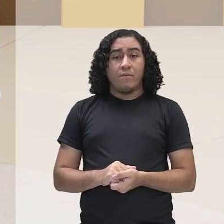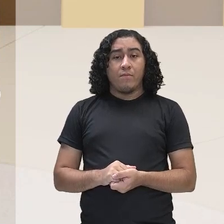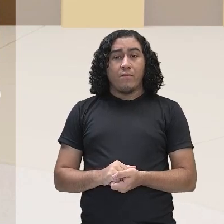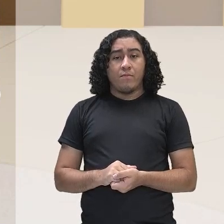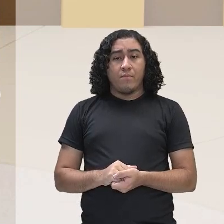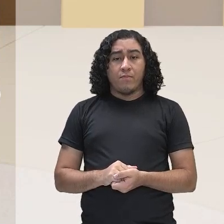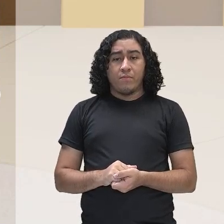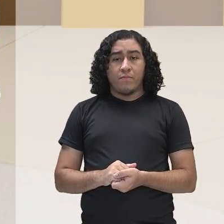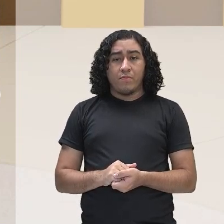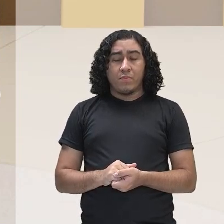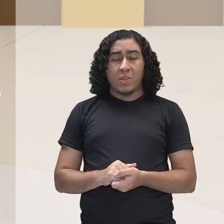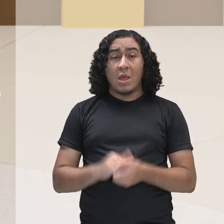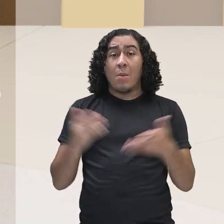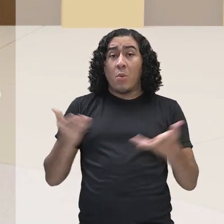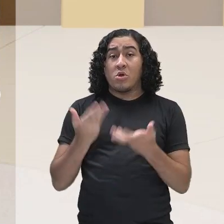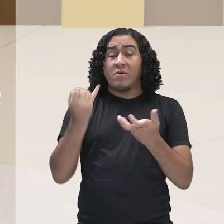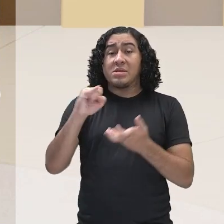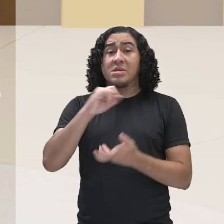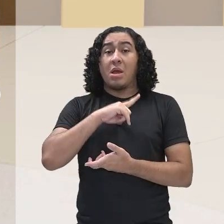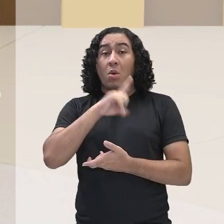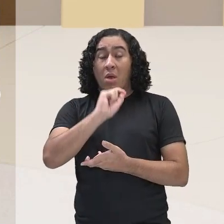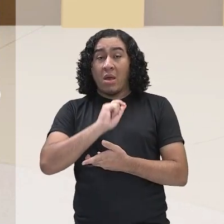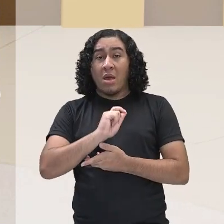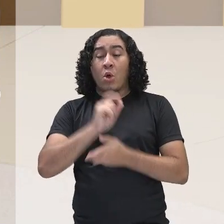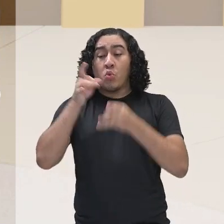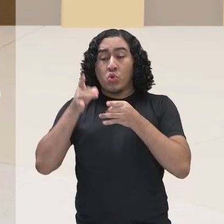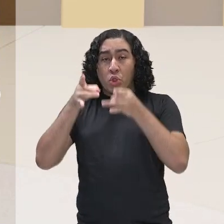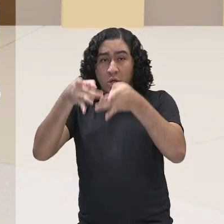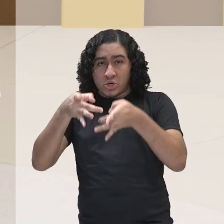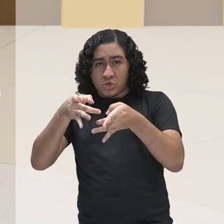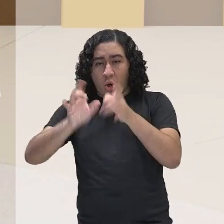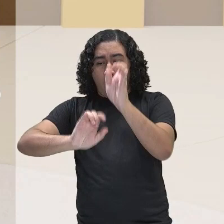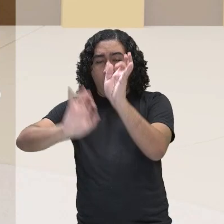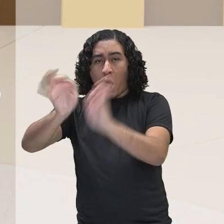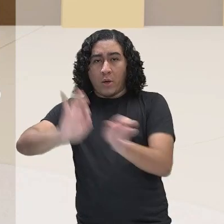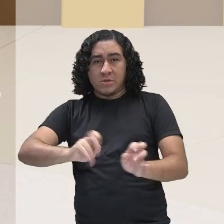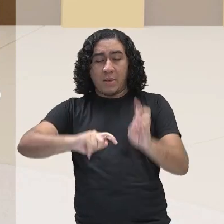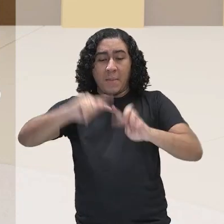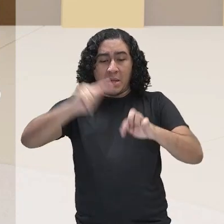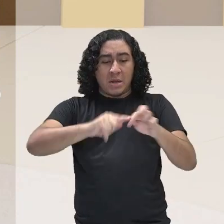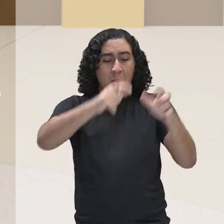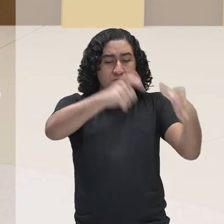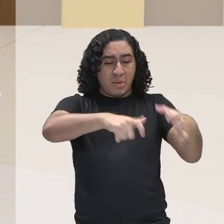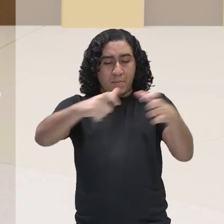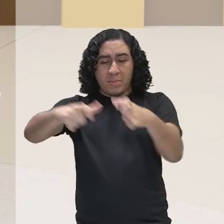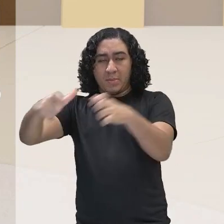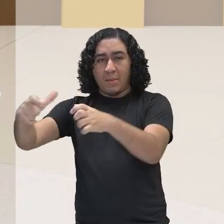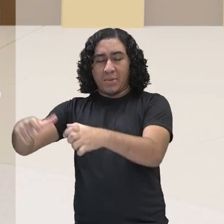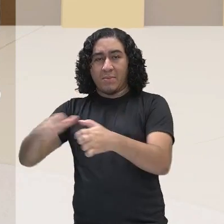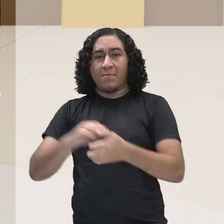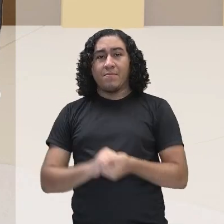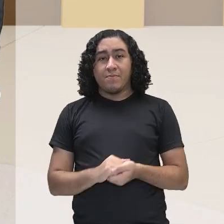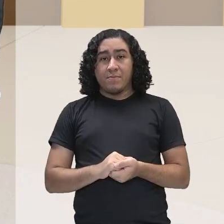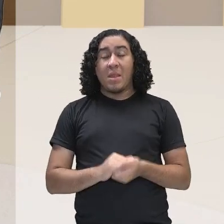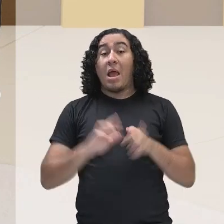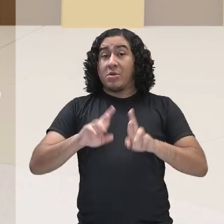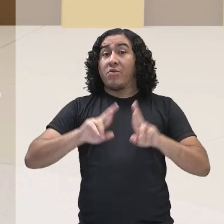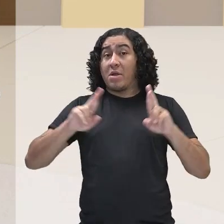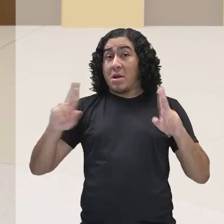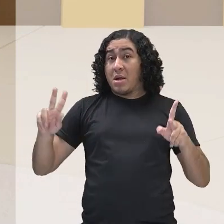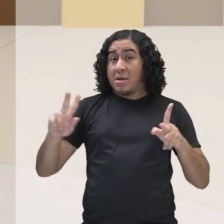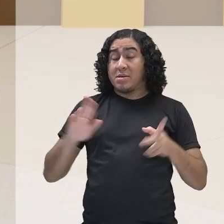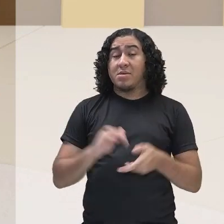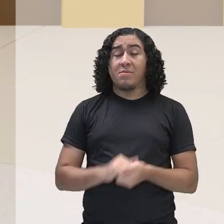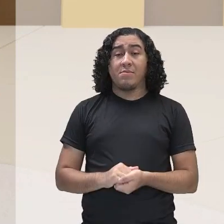usa os princípios aí da coleta seletiva, que é essa que aparece para a gente, olha. É uma coleta diferenciada de resíduos, né, que